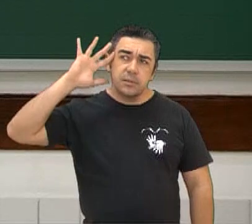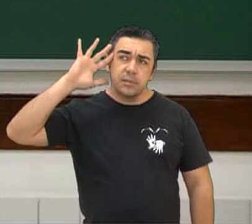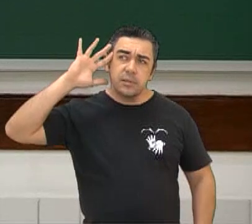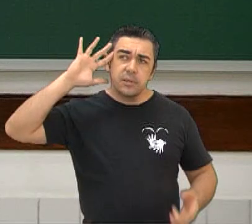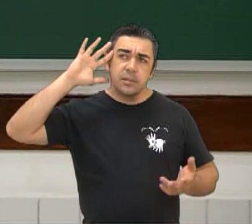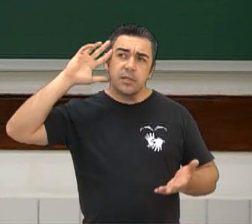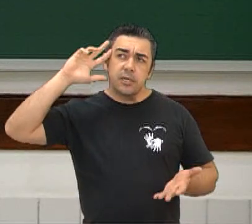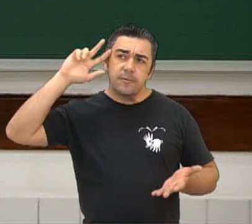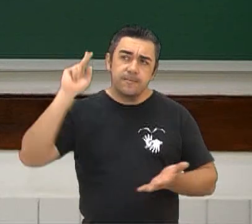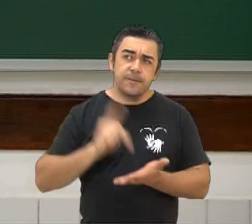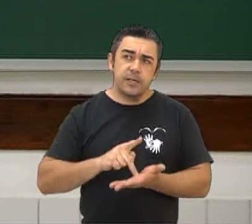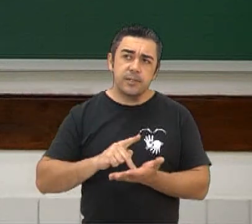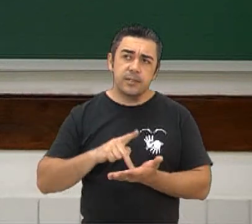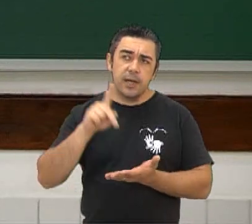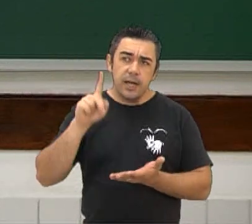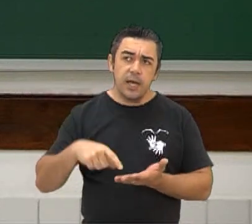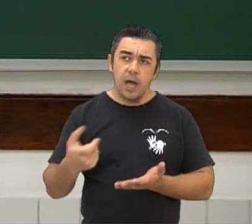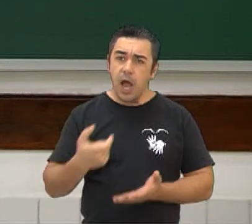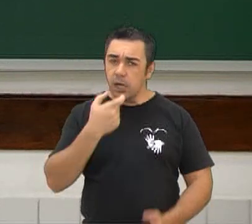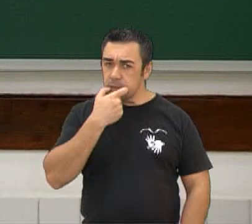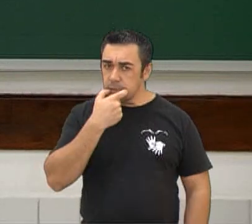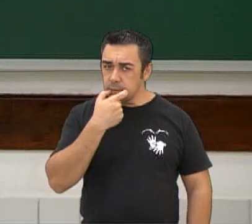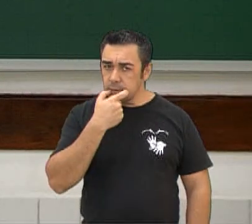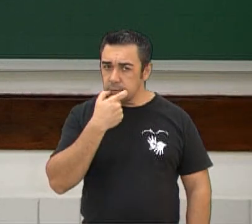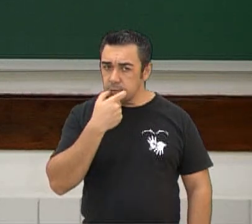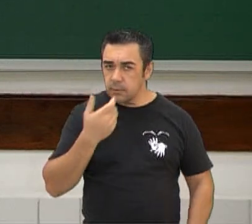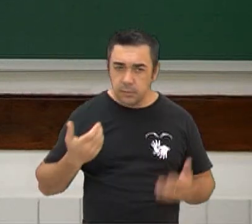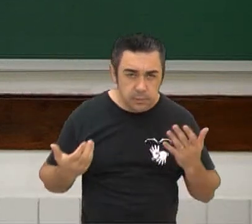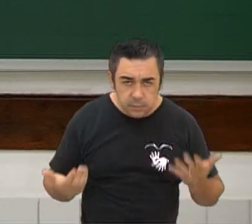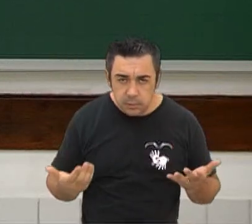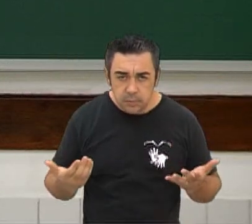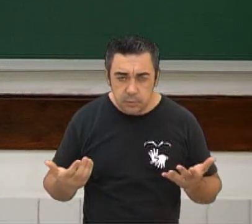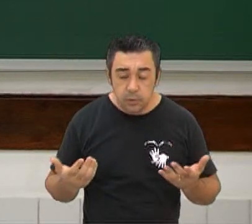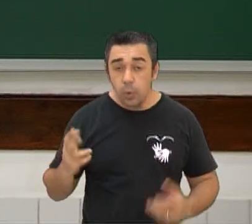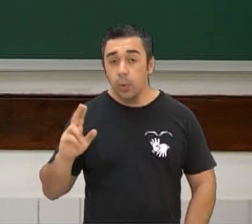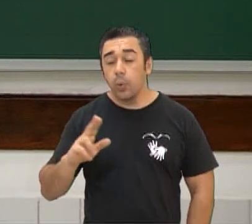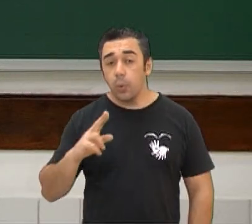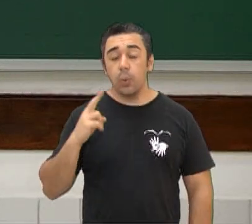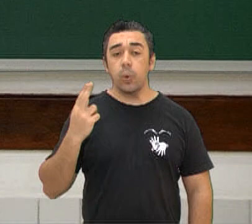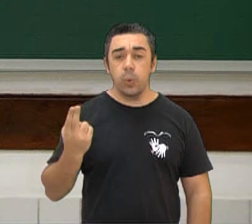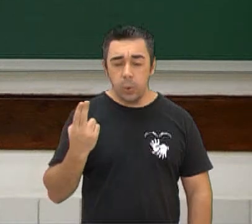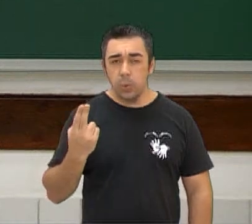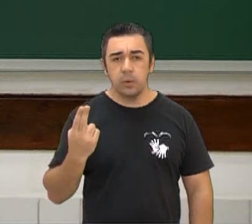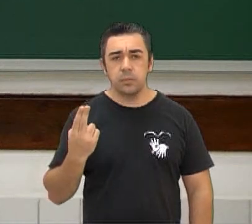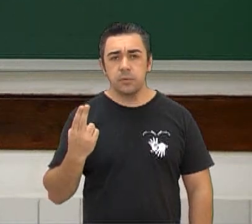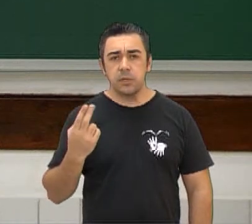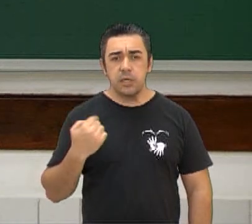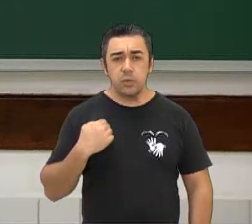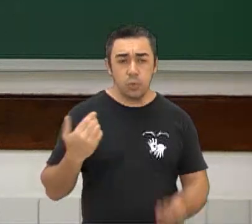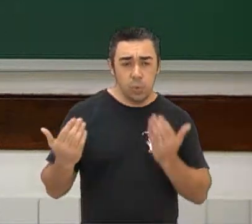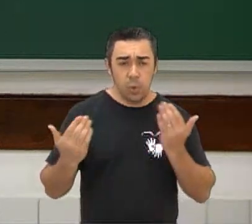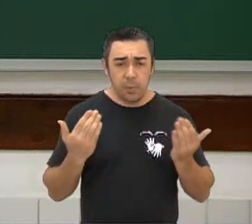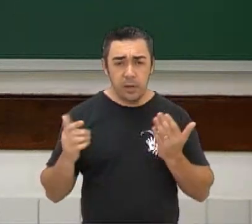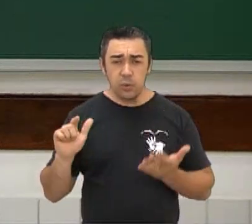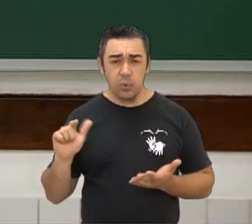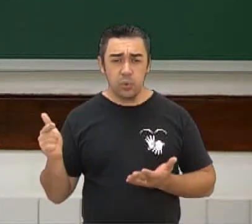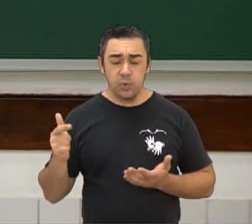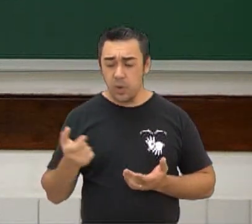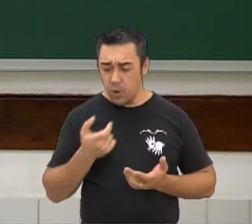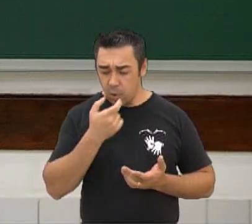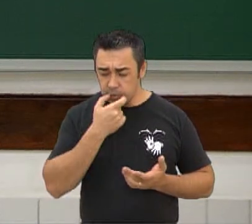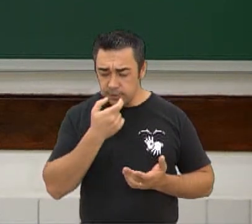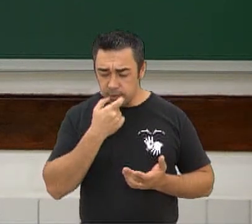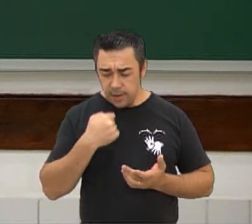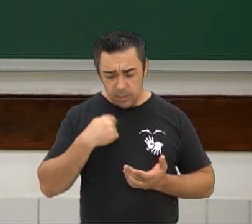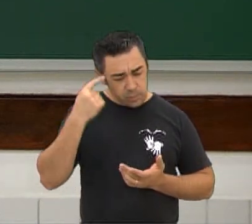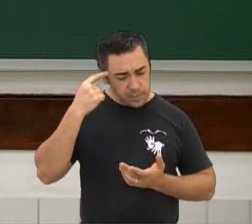de fato uma rosquinha? Ou ainda de estar comparando com o outro? A rosquinha que eu